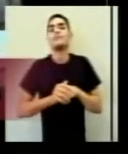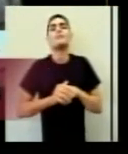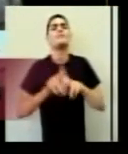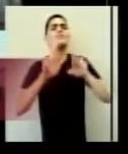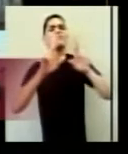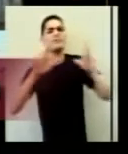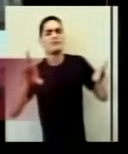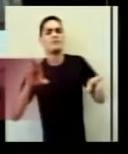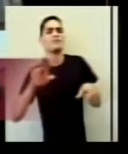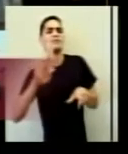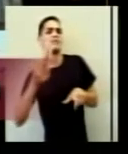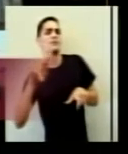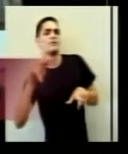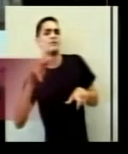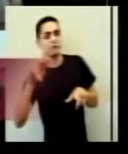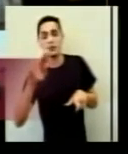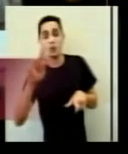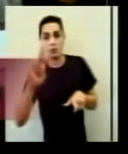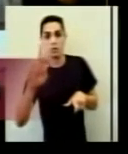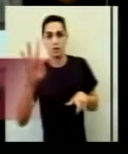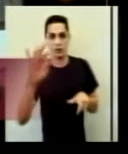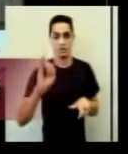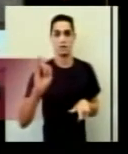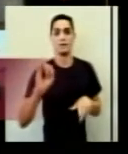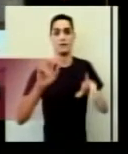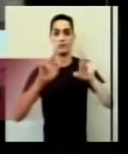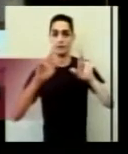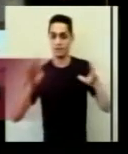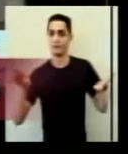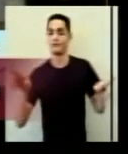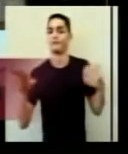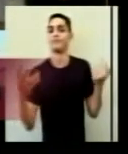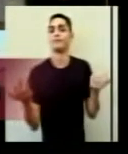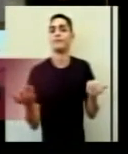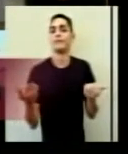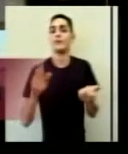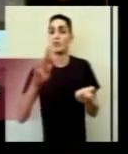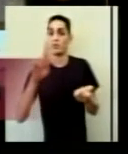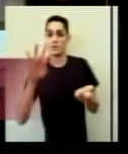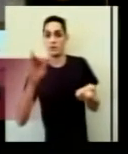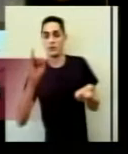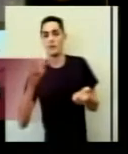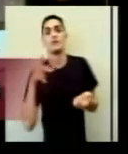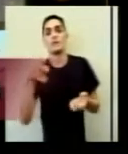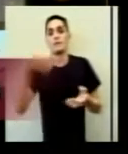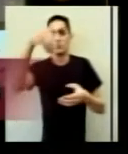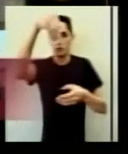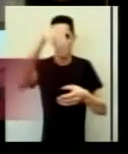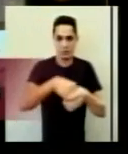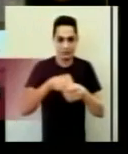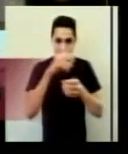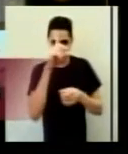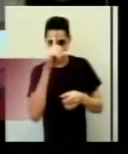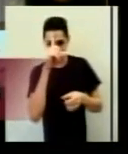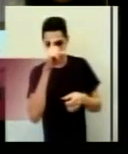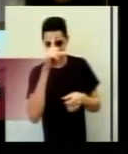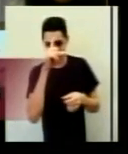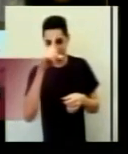o que difere uma unidade de suporte respiratório de uma UTI? Uma